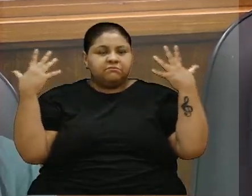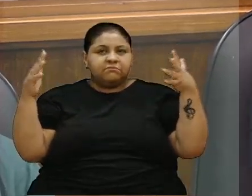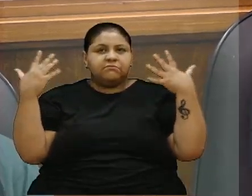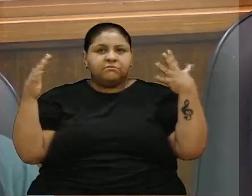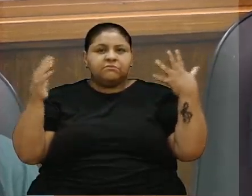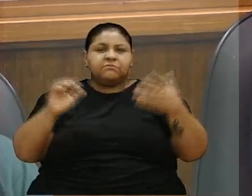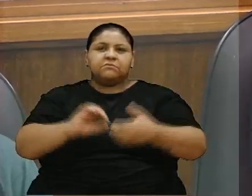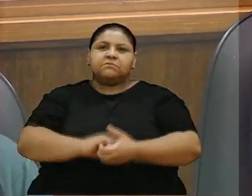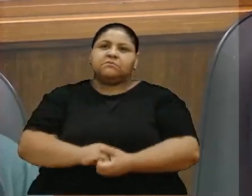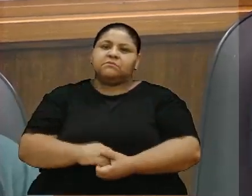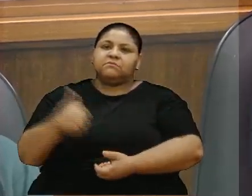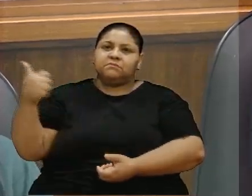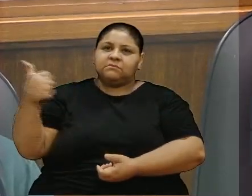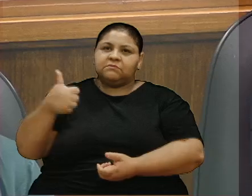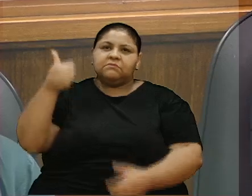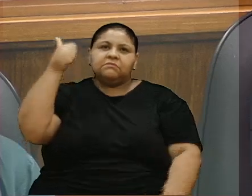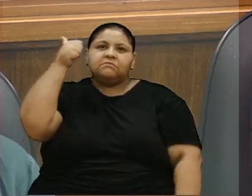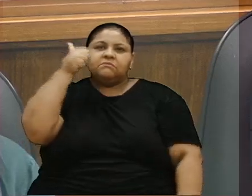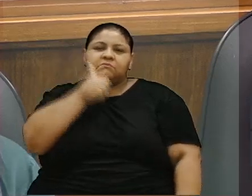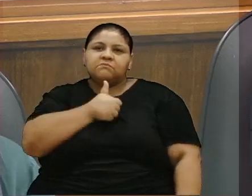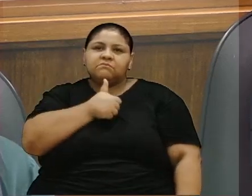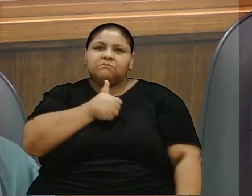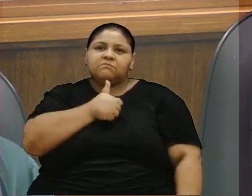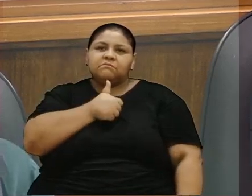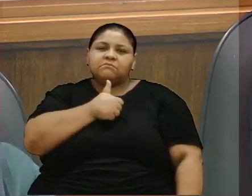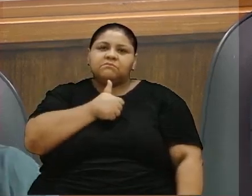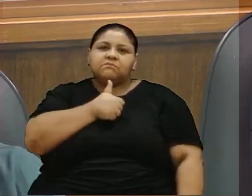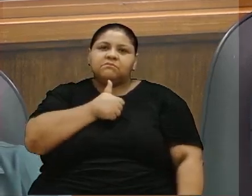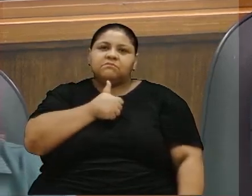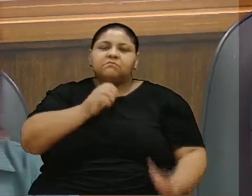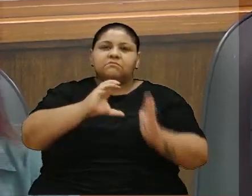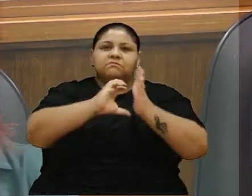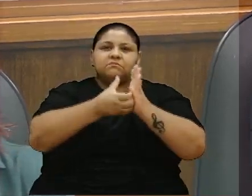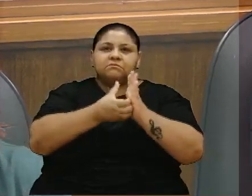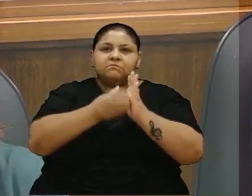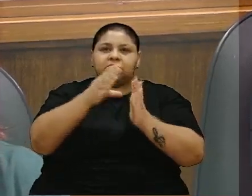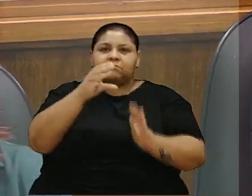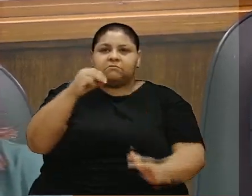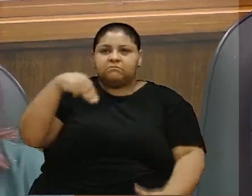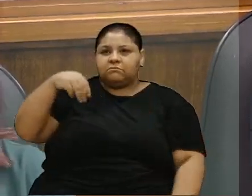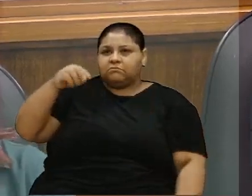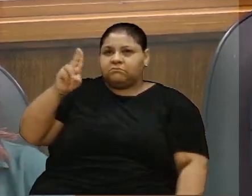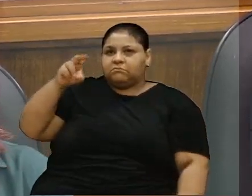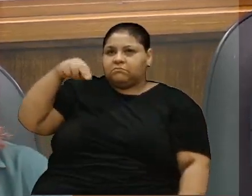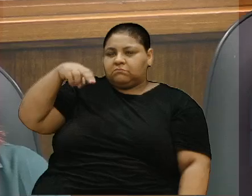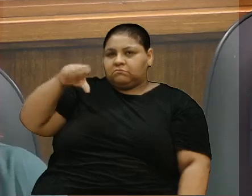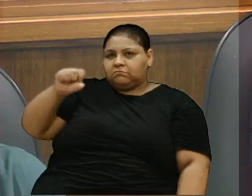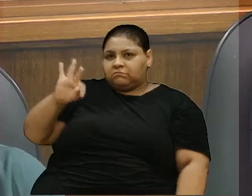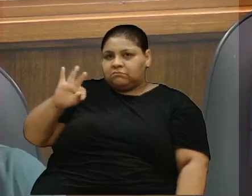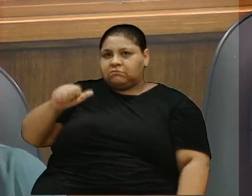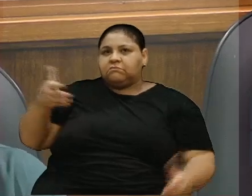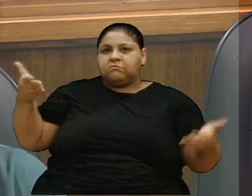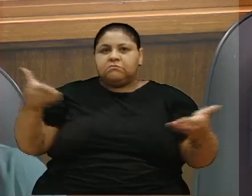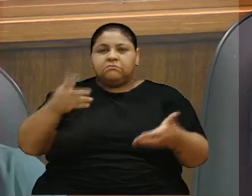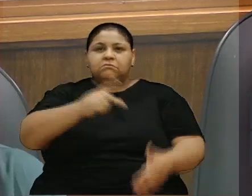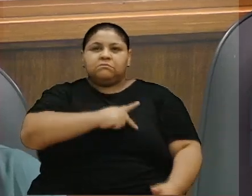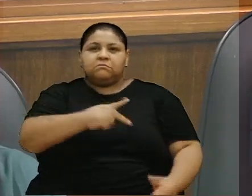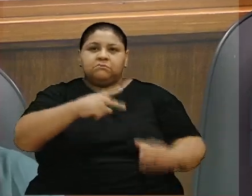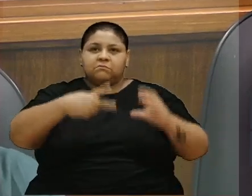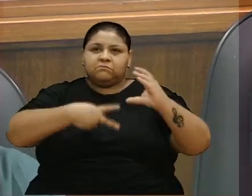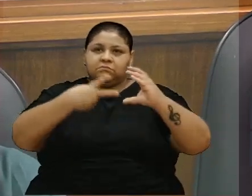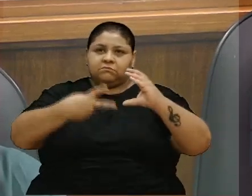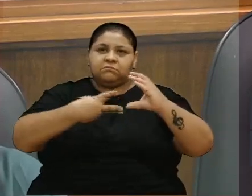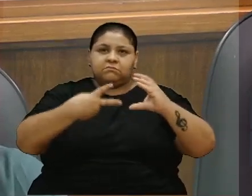por ser a primeira mulher do Partido Comunista do Brasil a estar ocupando um espaço na presidência da Câmara